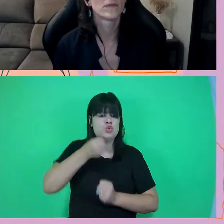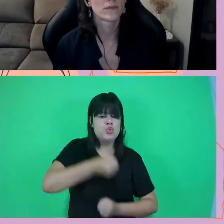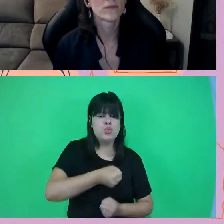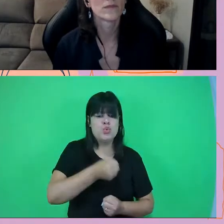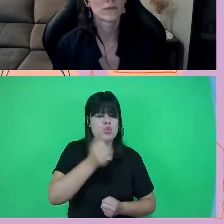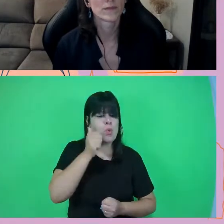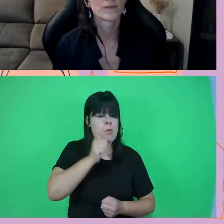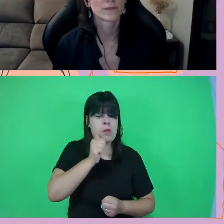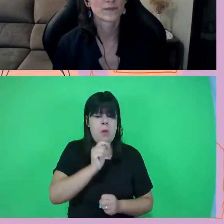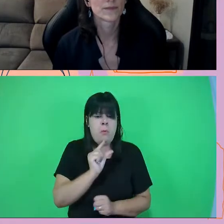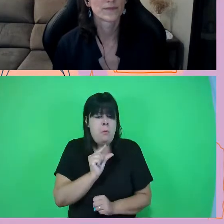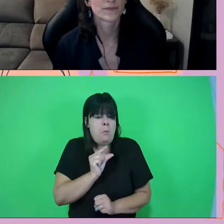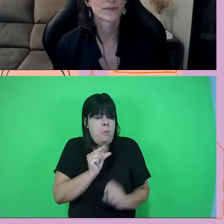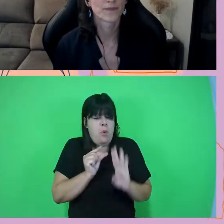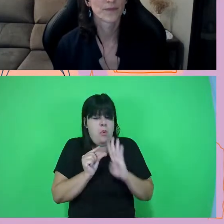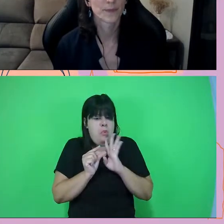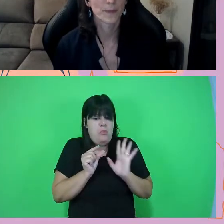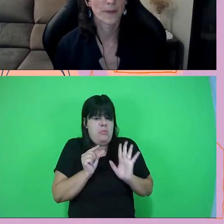até mesmo porque